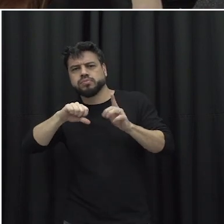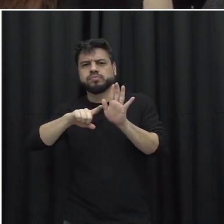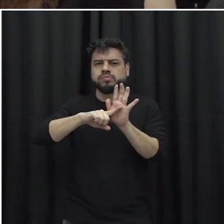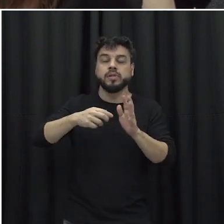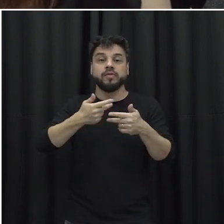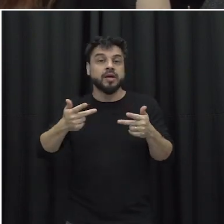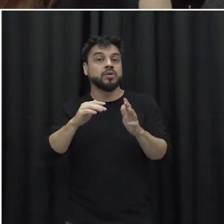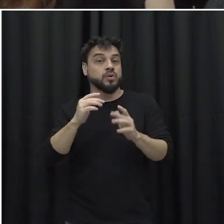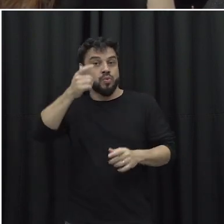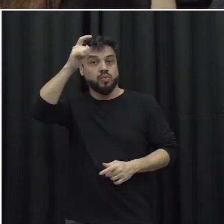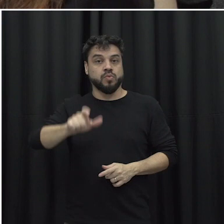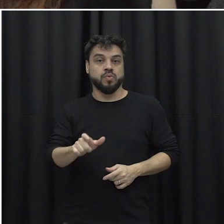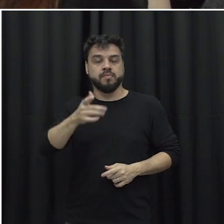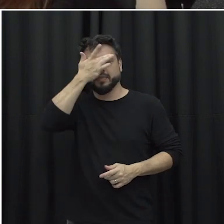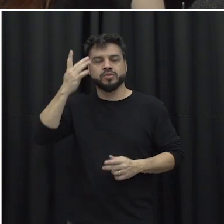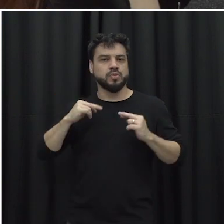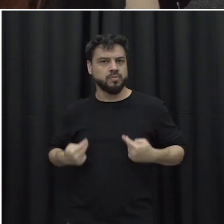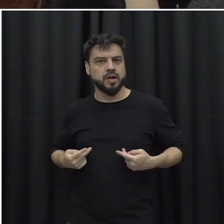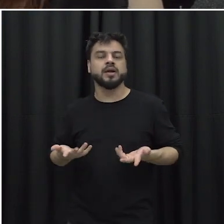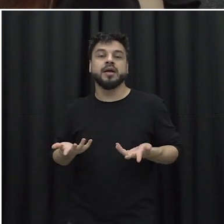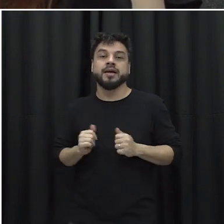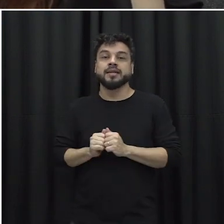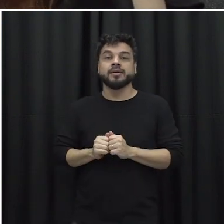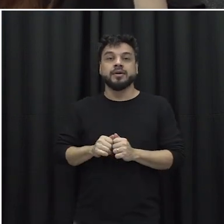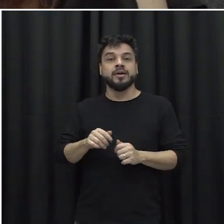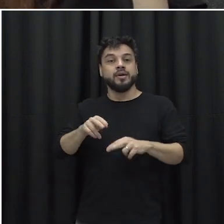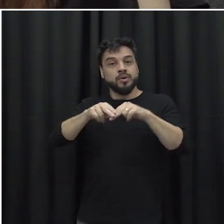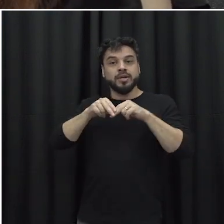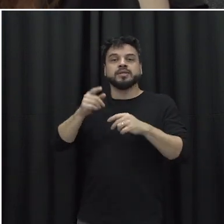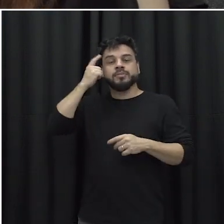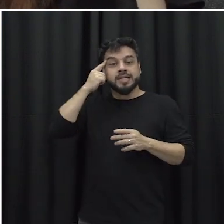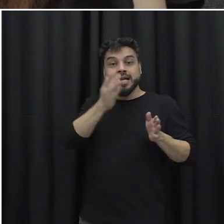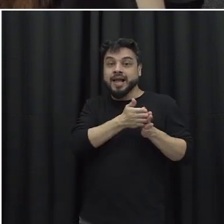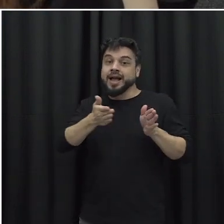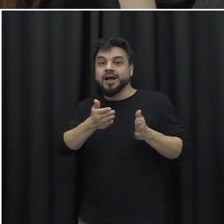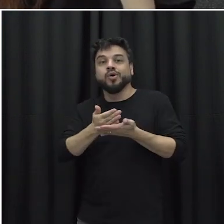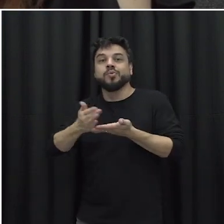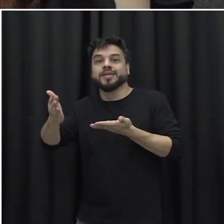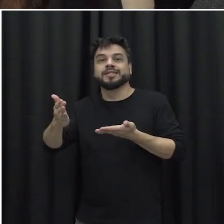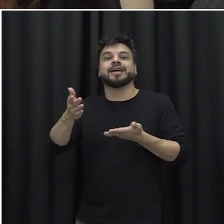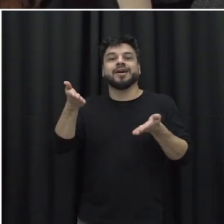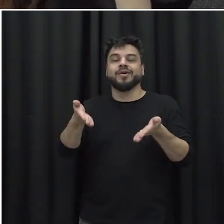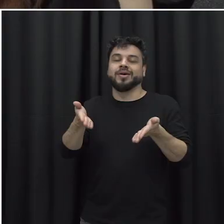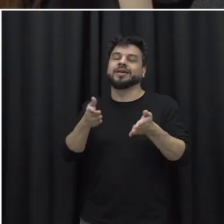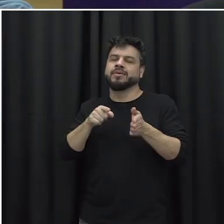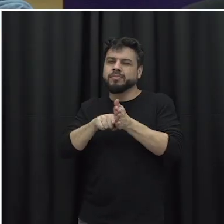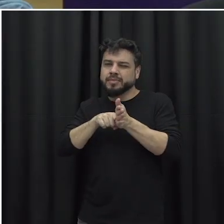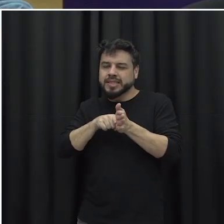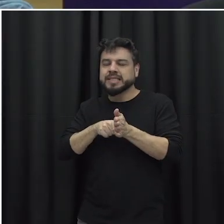a gente acredita que o Brasil vai começar a se destacar aí na área de pesquisa, justamente por essa